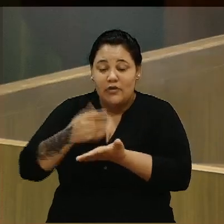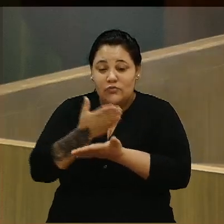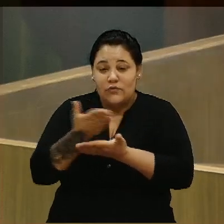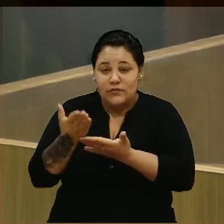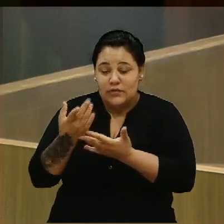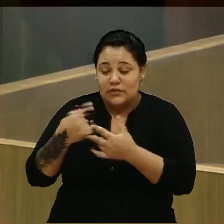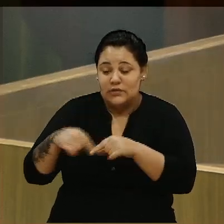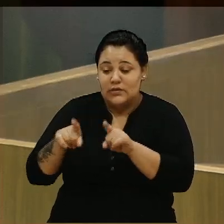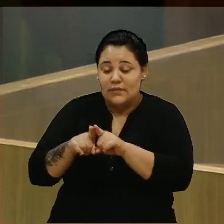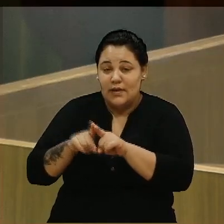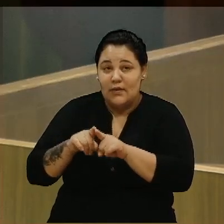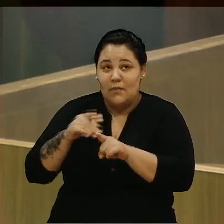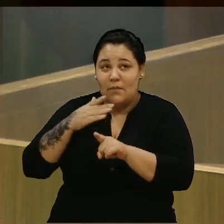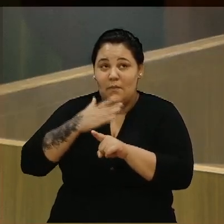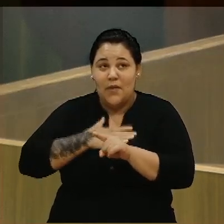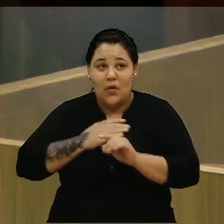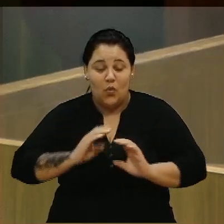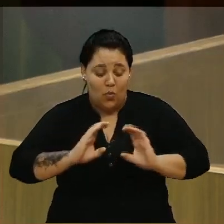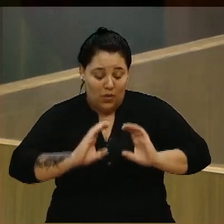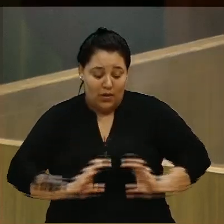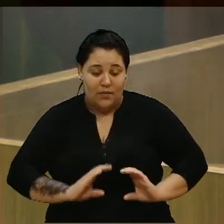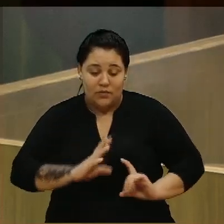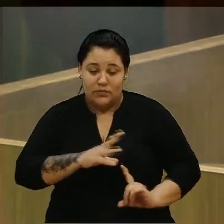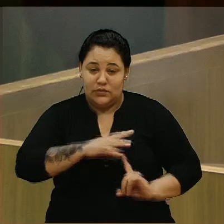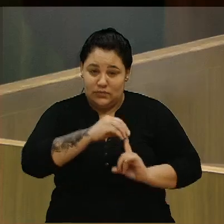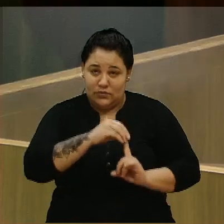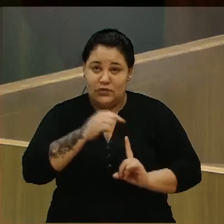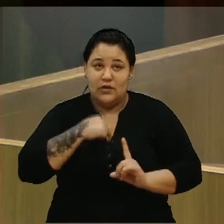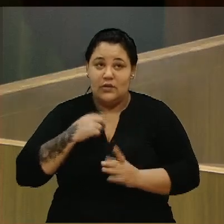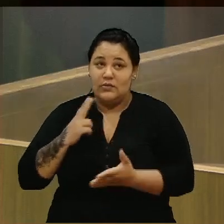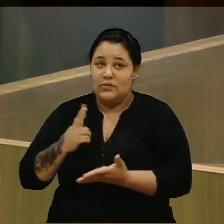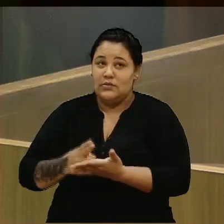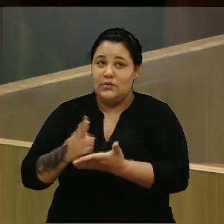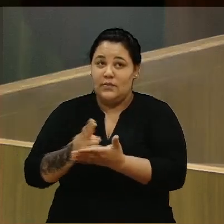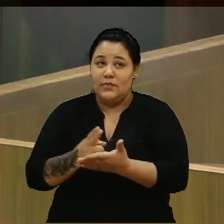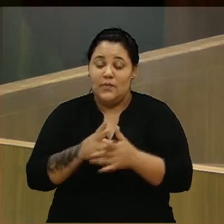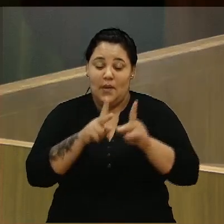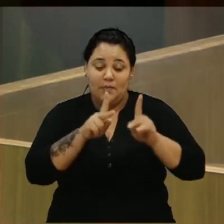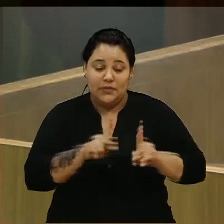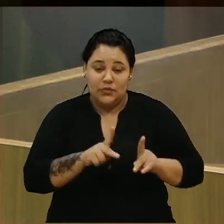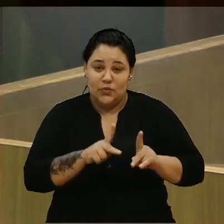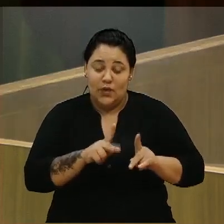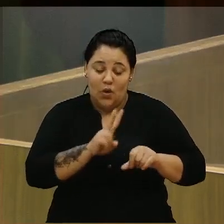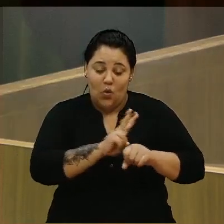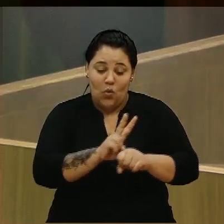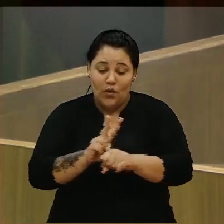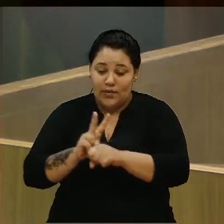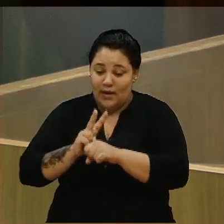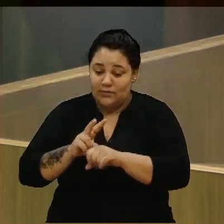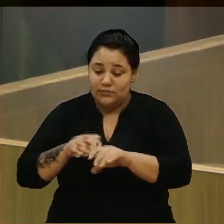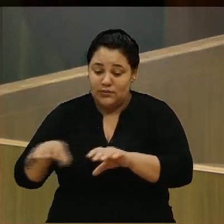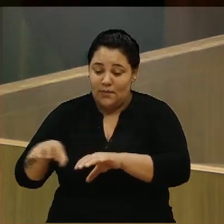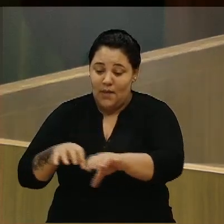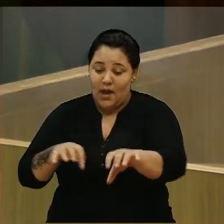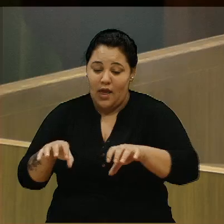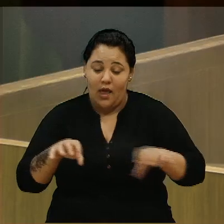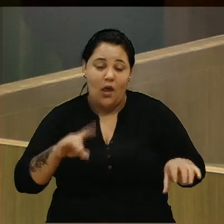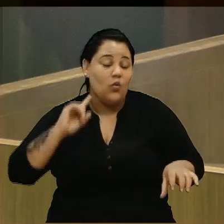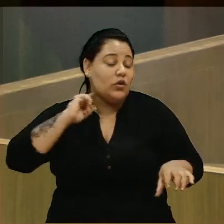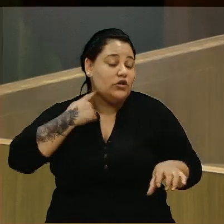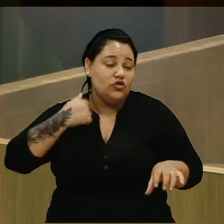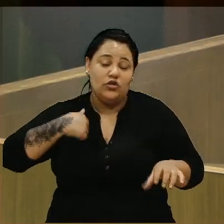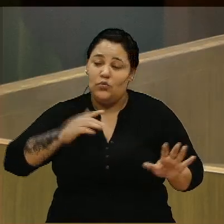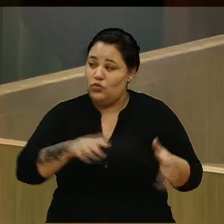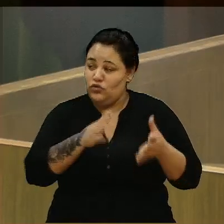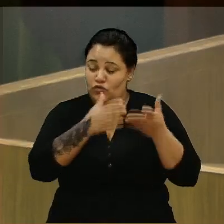a minha postura, inclusive, eu sempre fui uma pessoa muito cuidadosa na questão de separação de lixo, incentivo isso em casa e a